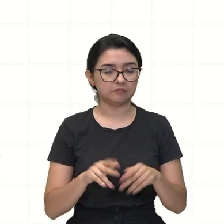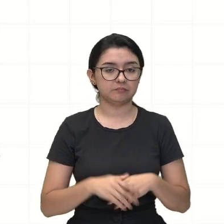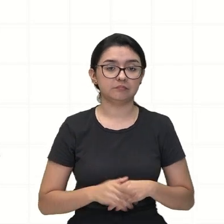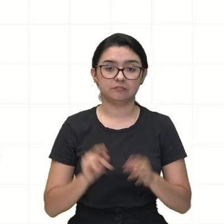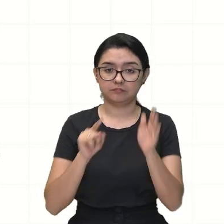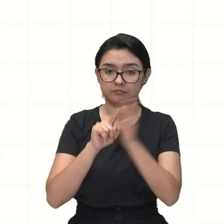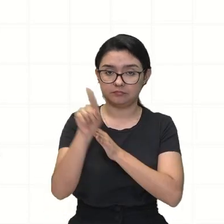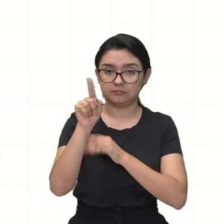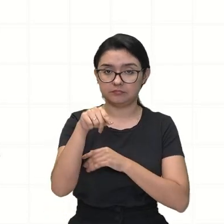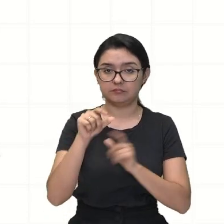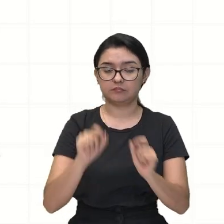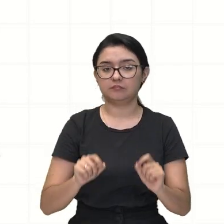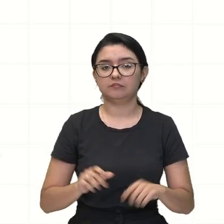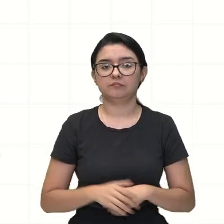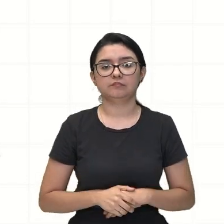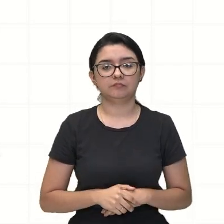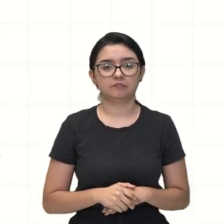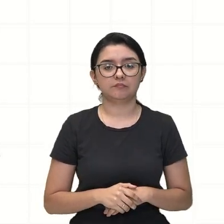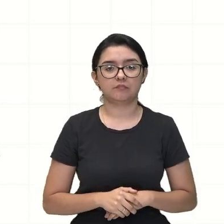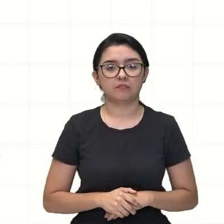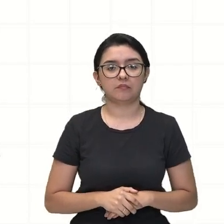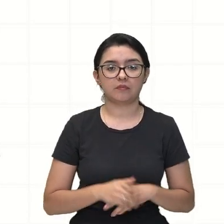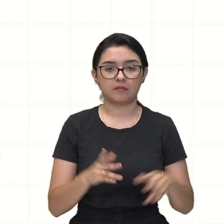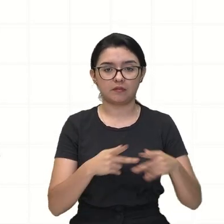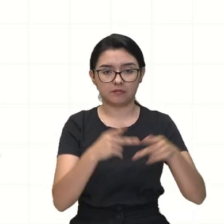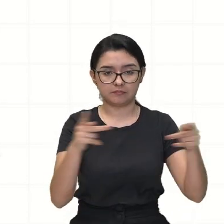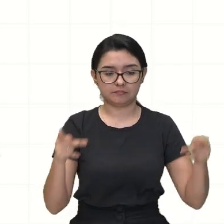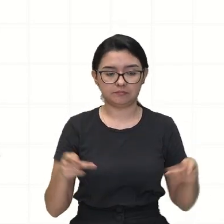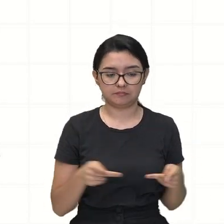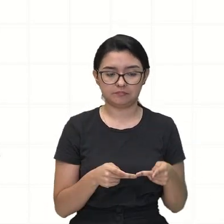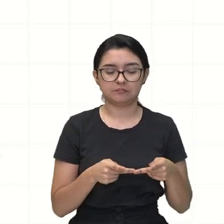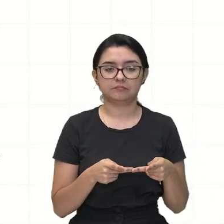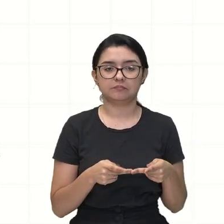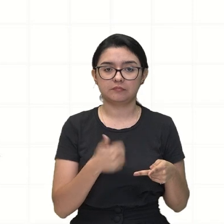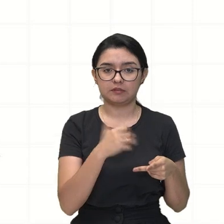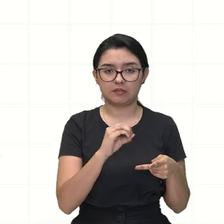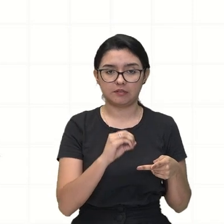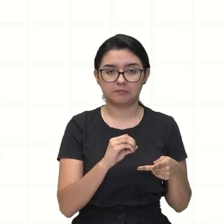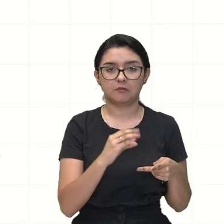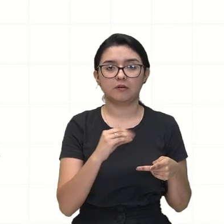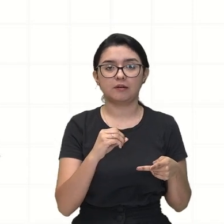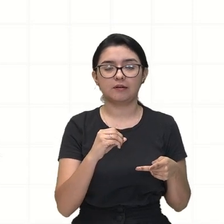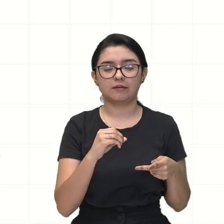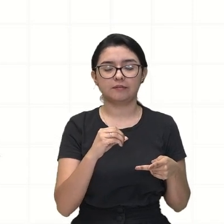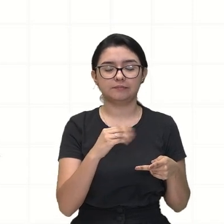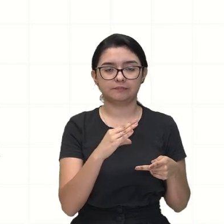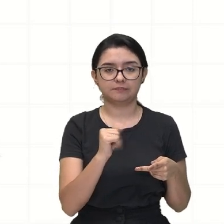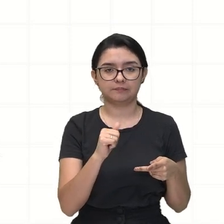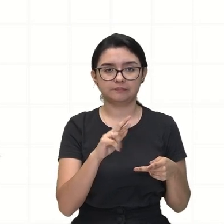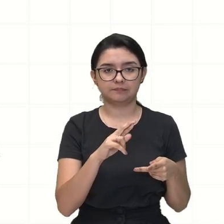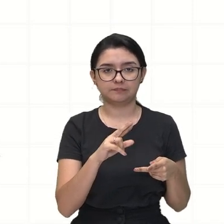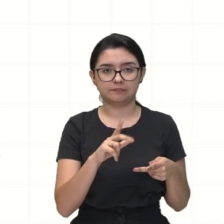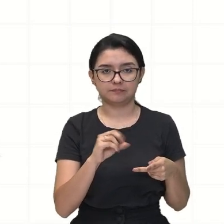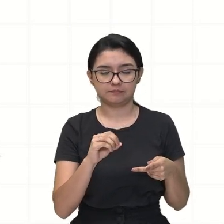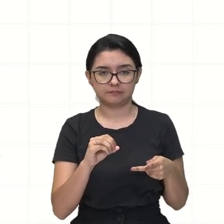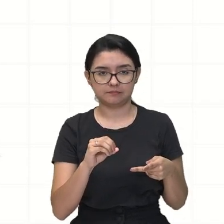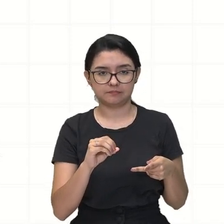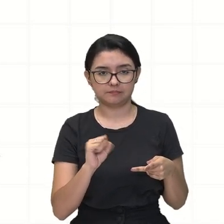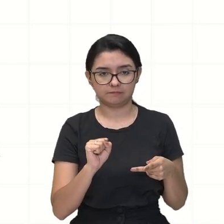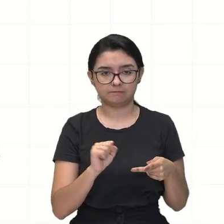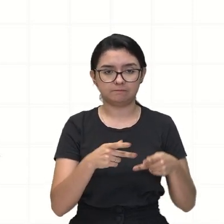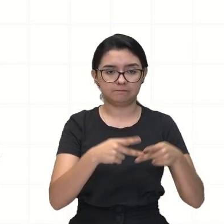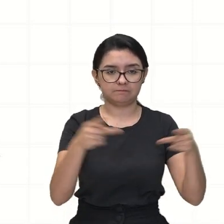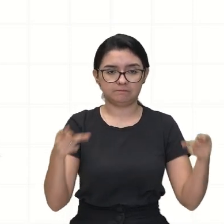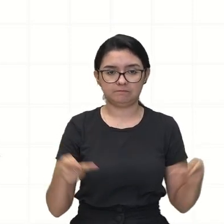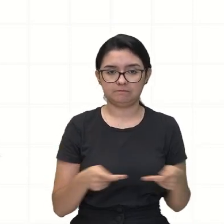é a seguinte: que a pizza dividida por Carlos em 10 partes, né? E a de Carlos foi